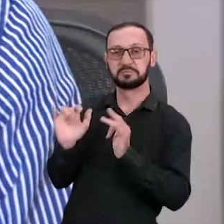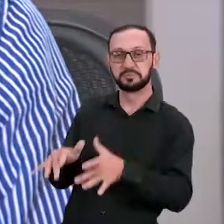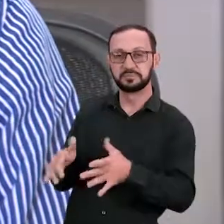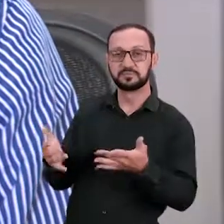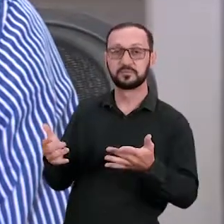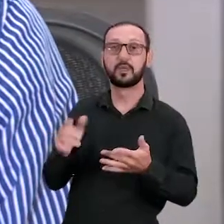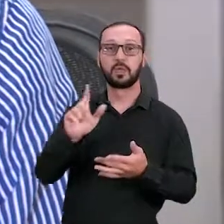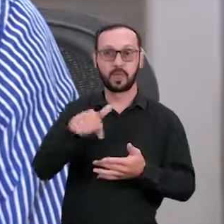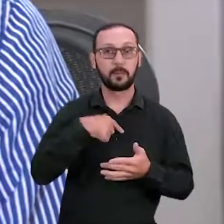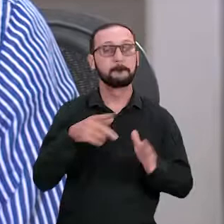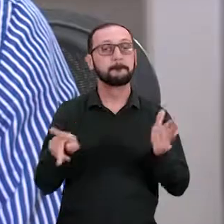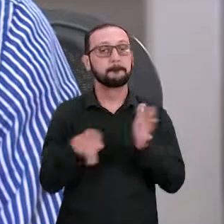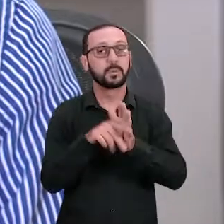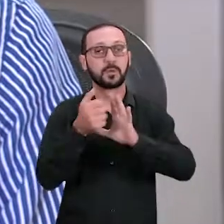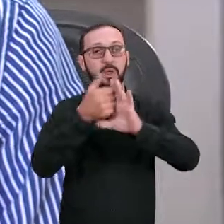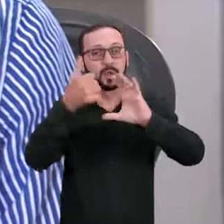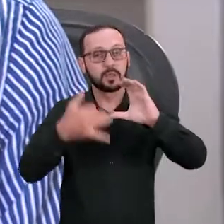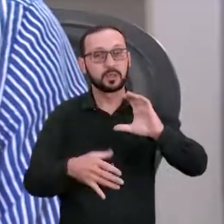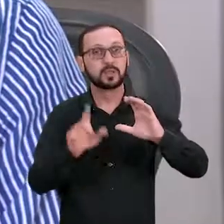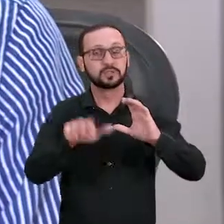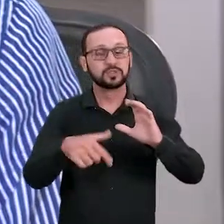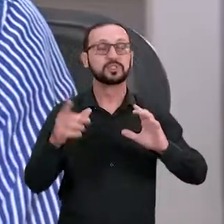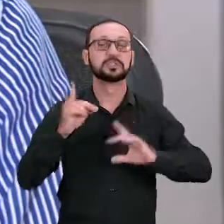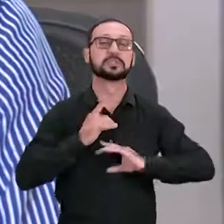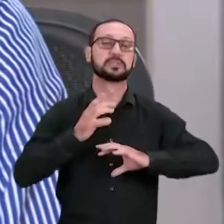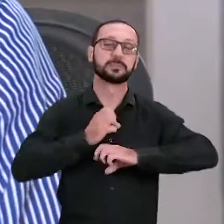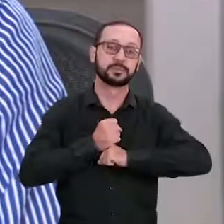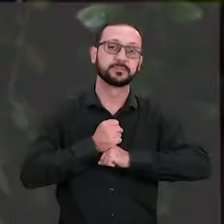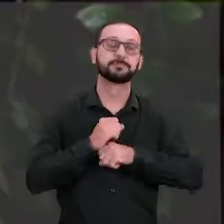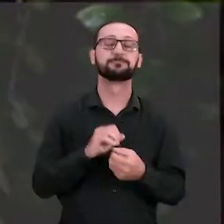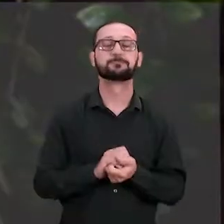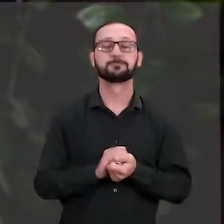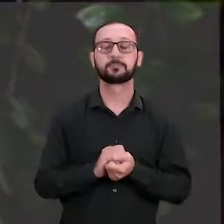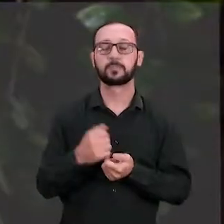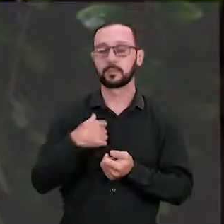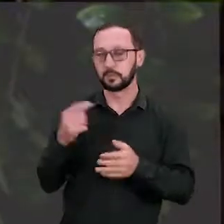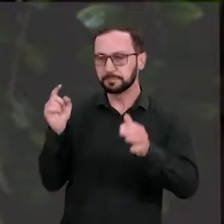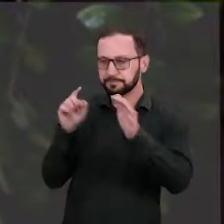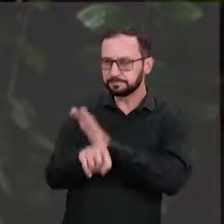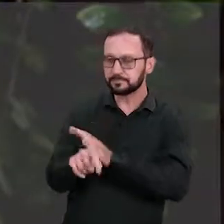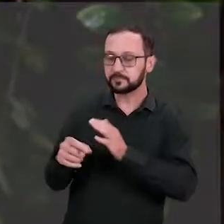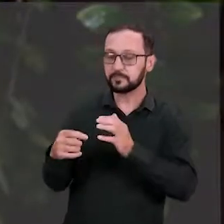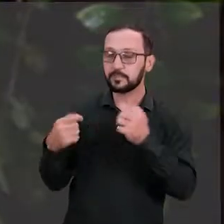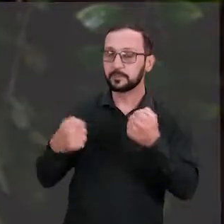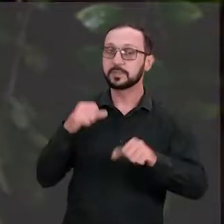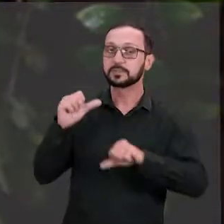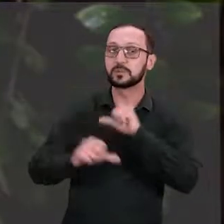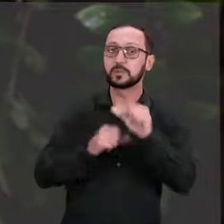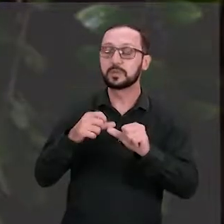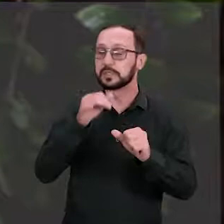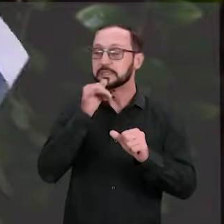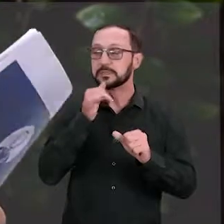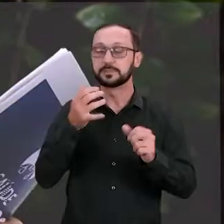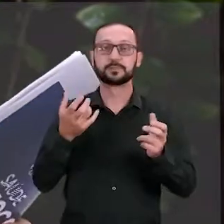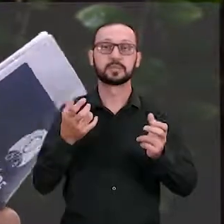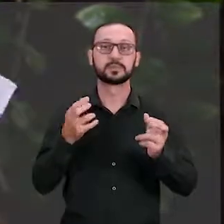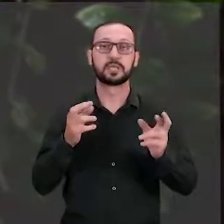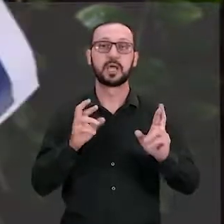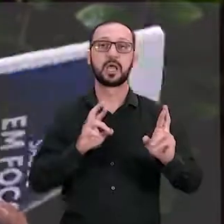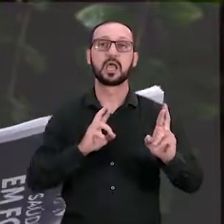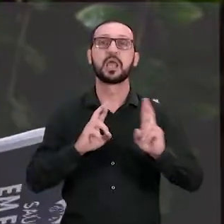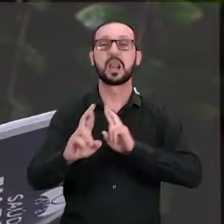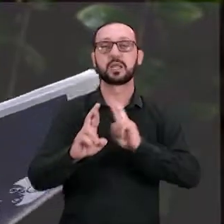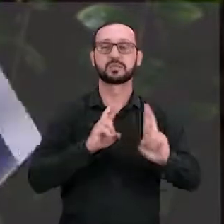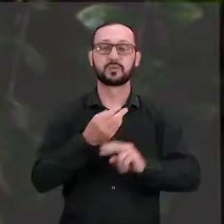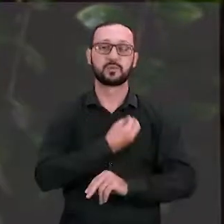filhos. Isso tudo são características dos quadros depressivos. Doutor, é preciso mudar a relação que a gente tem com